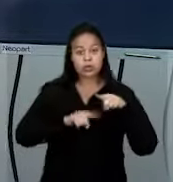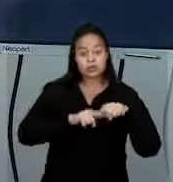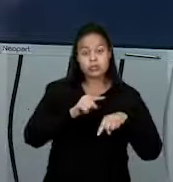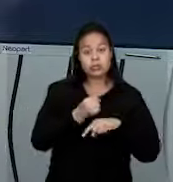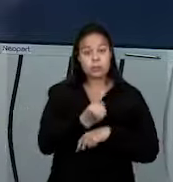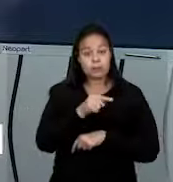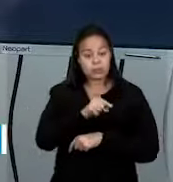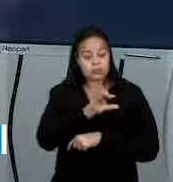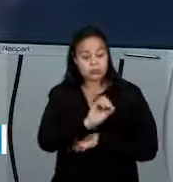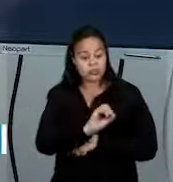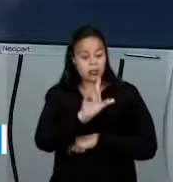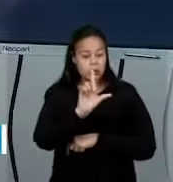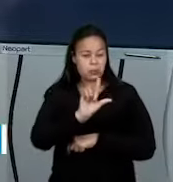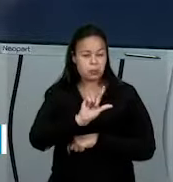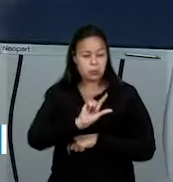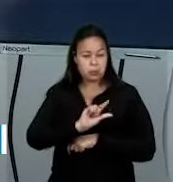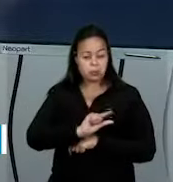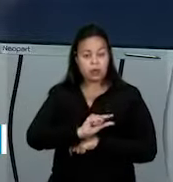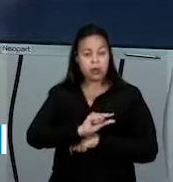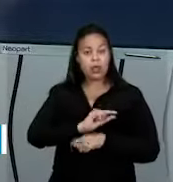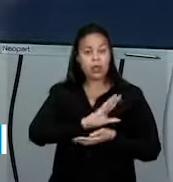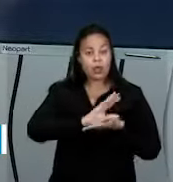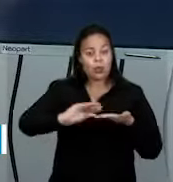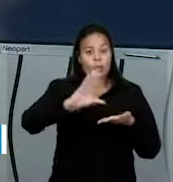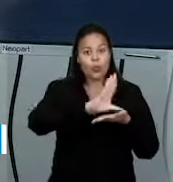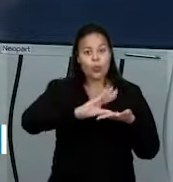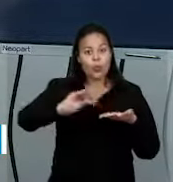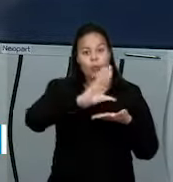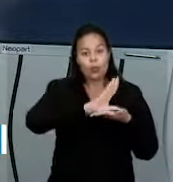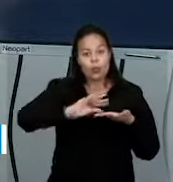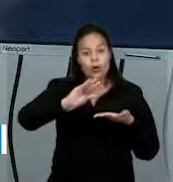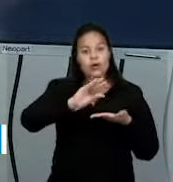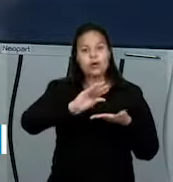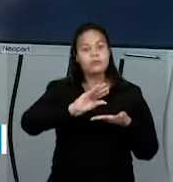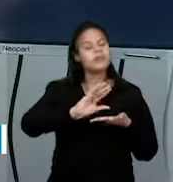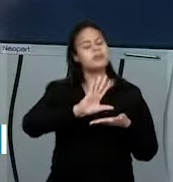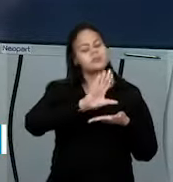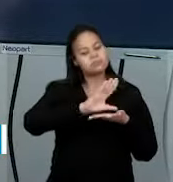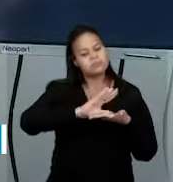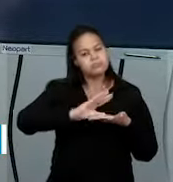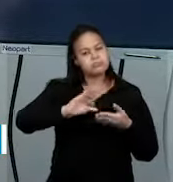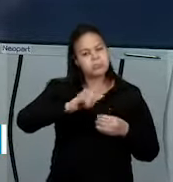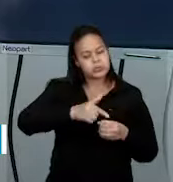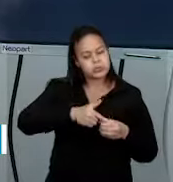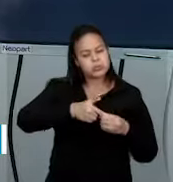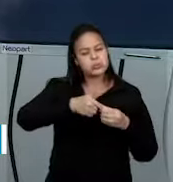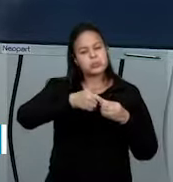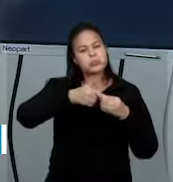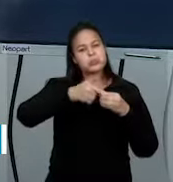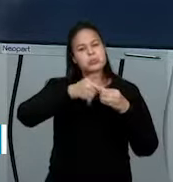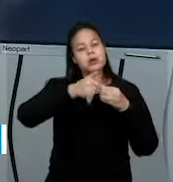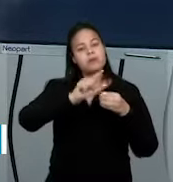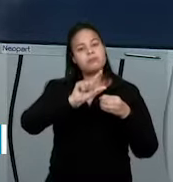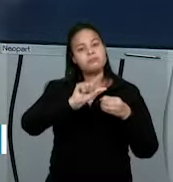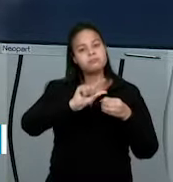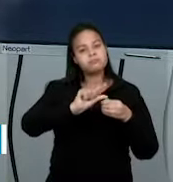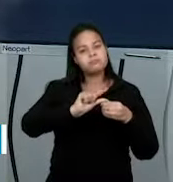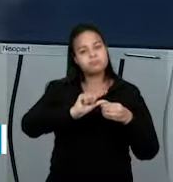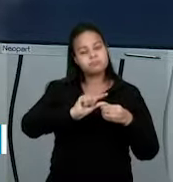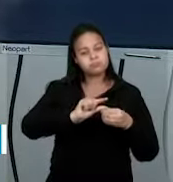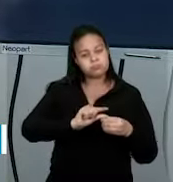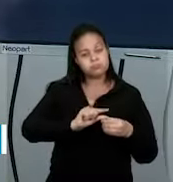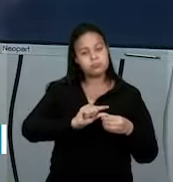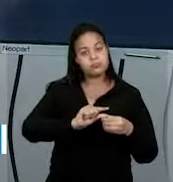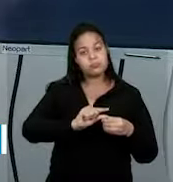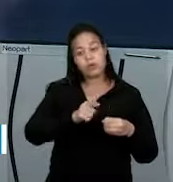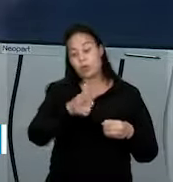bem menos potente, ele vai consumir muito menos combustível, que é a fonte de energia para o seu funcionamento,